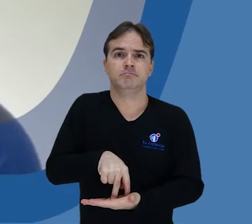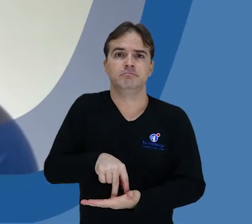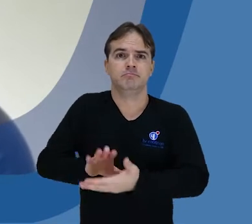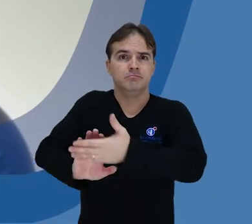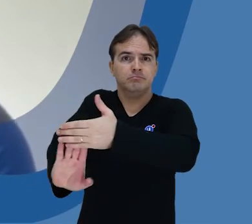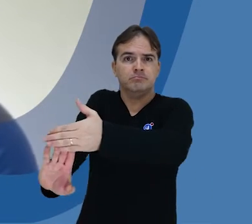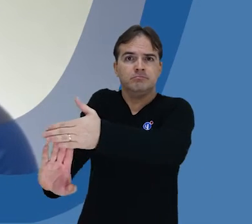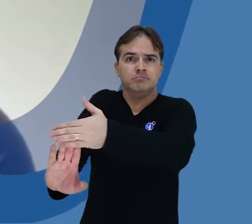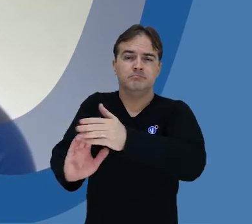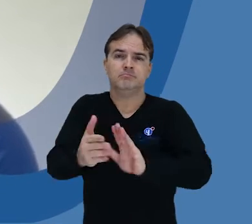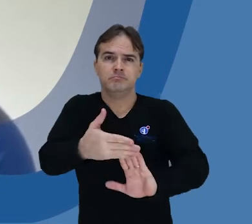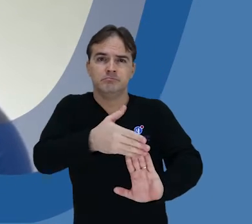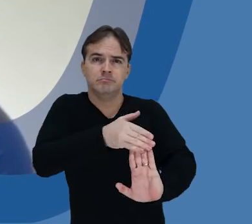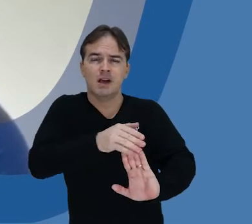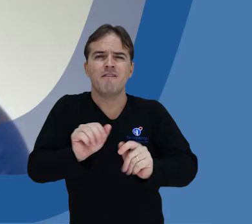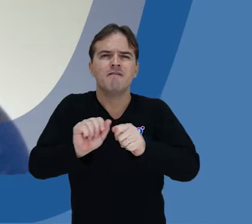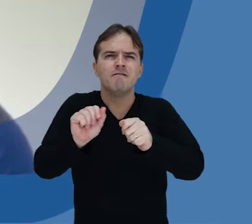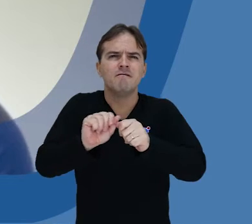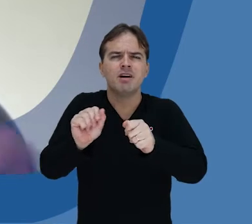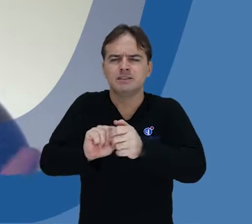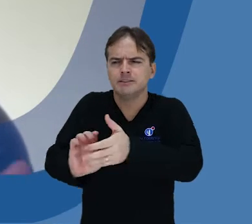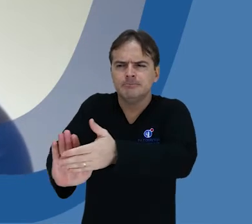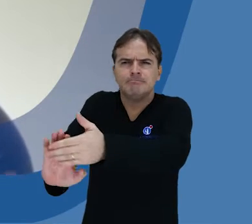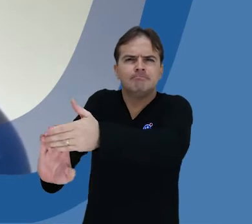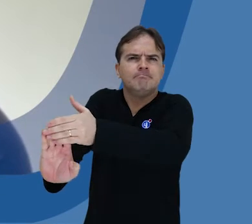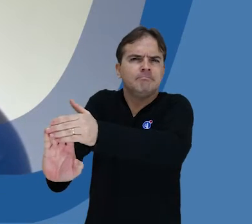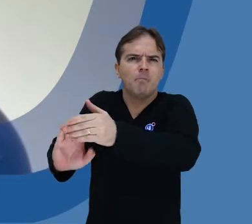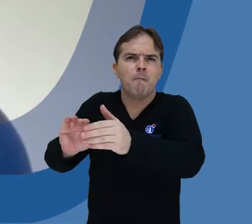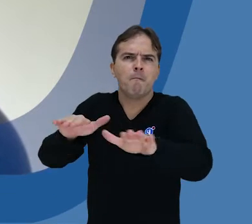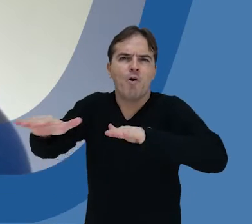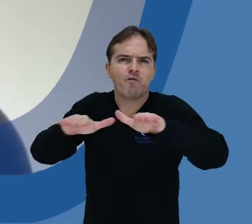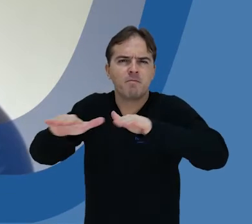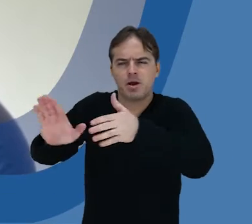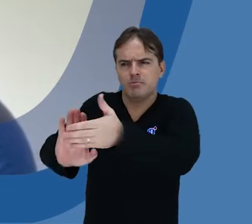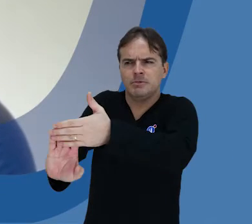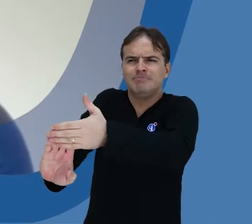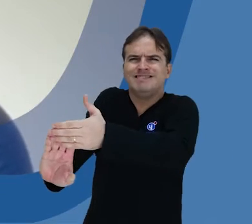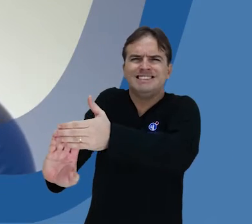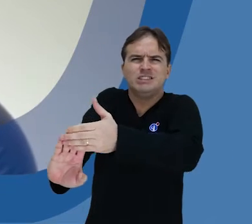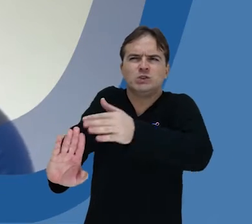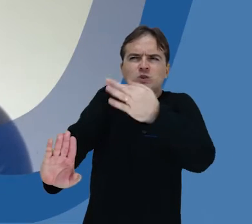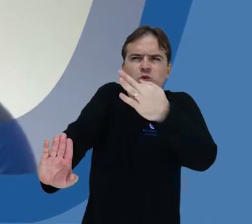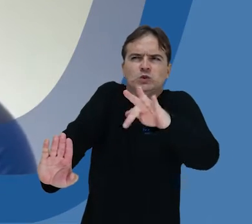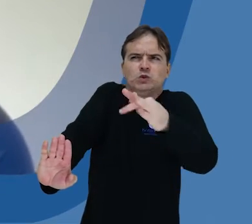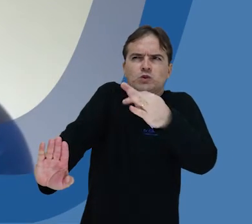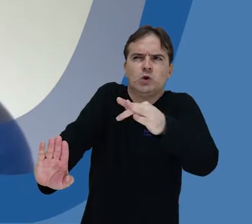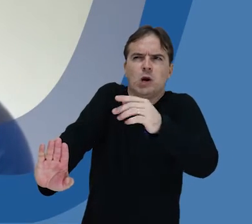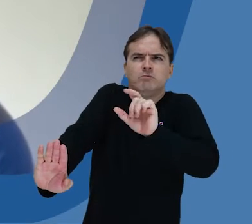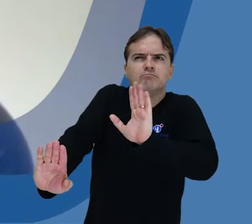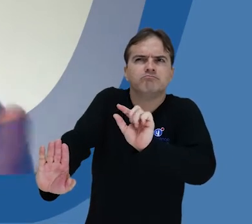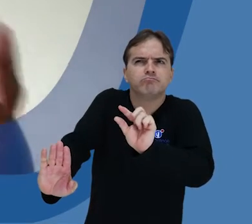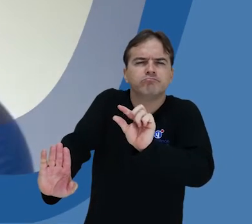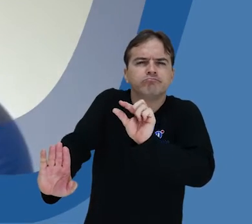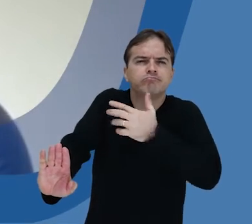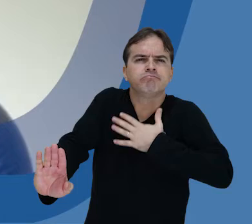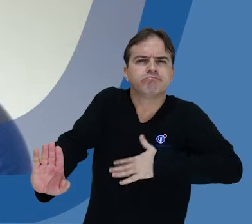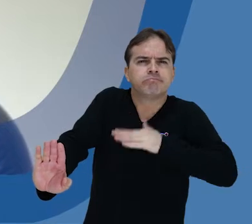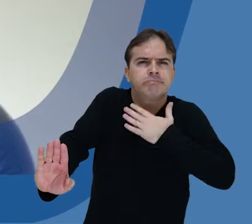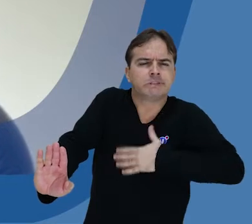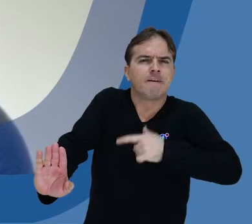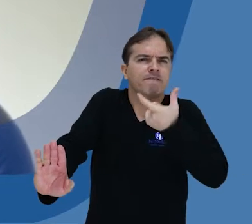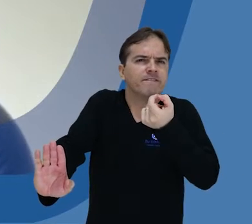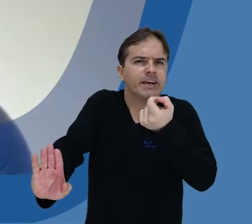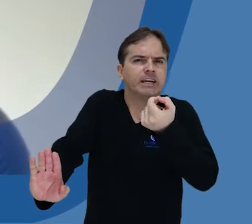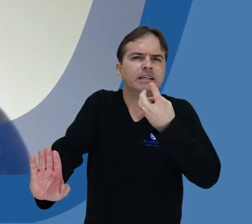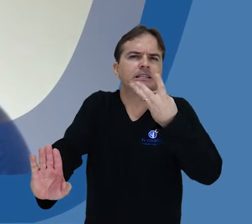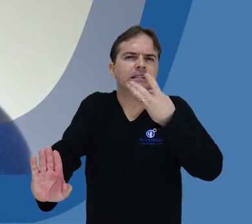até sentir um leve desconforto, mantemos essa posição por um intervalo de 20 a 30